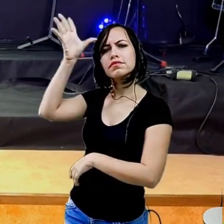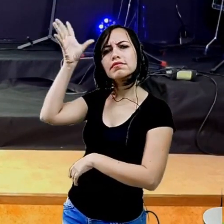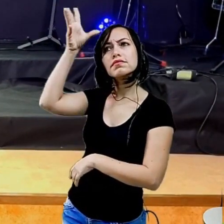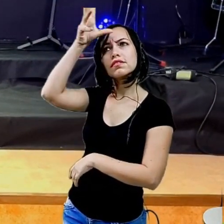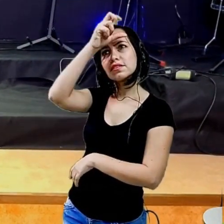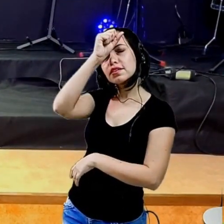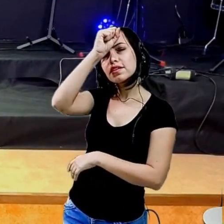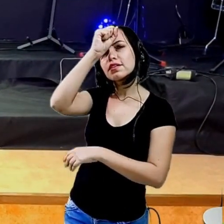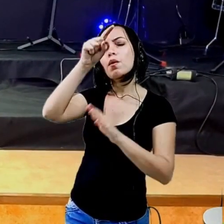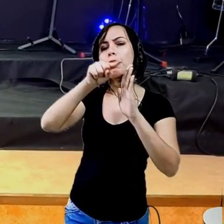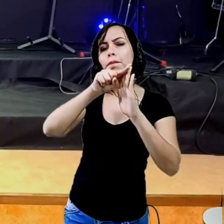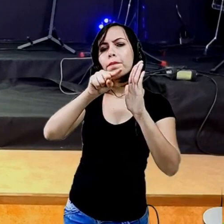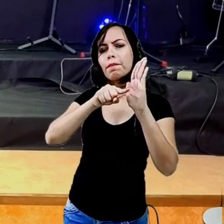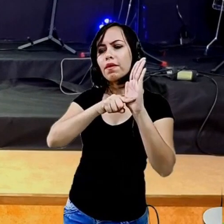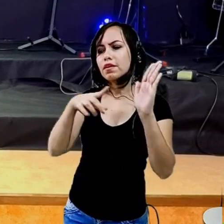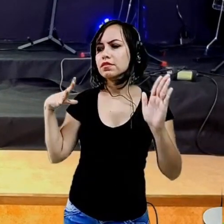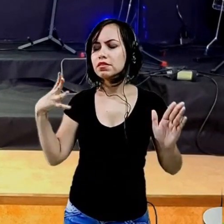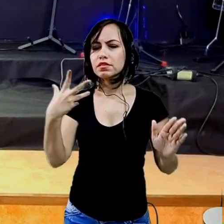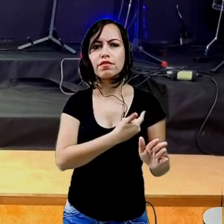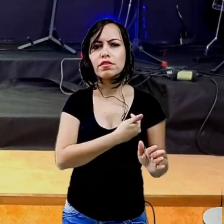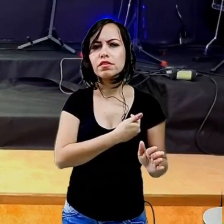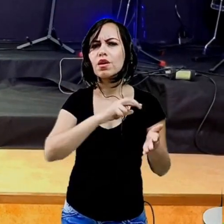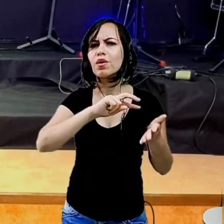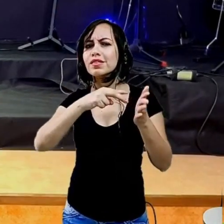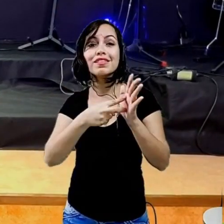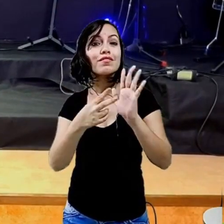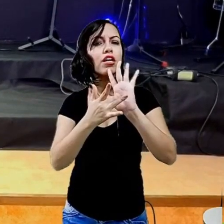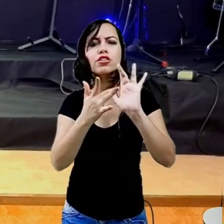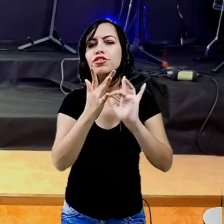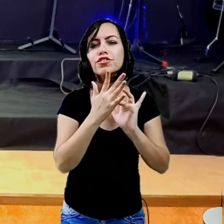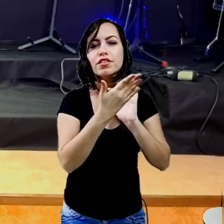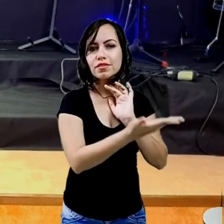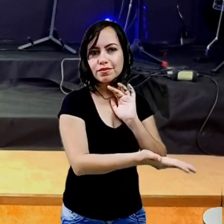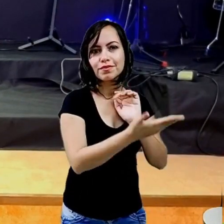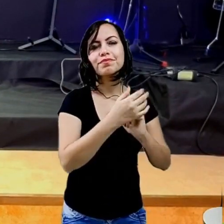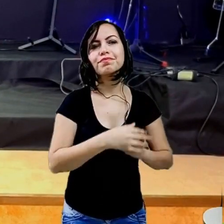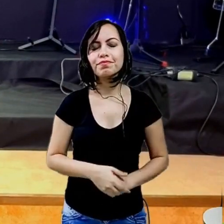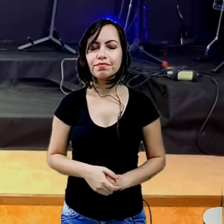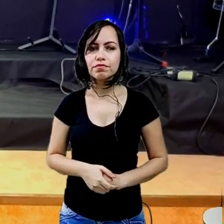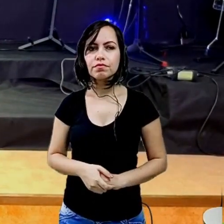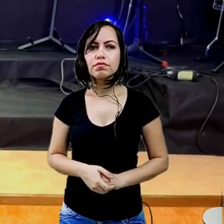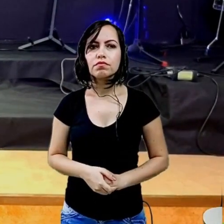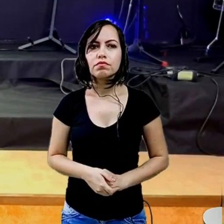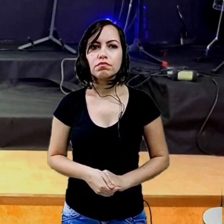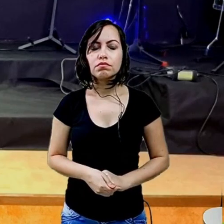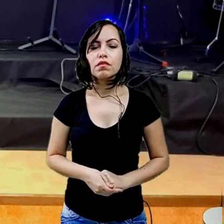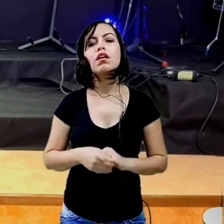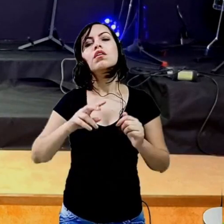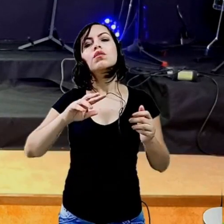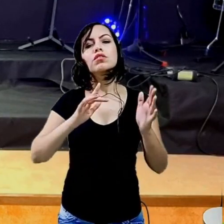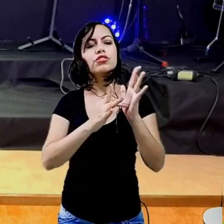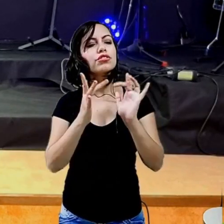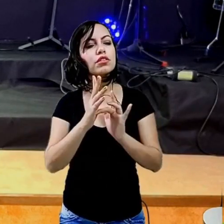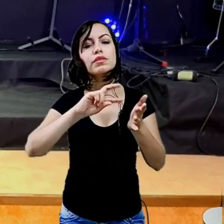plano de salvação, o que Jesus representava para os discípulos, o que Jesus representa para mim e para